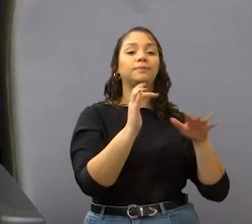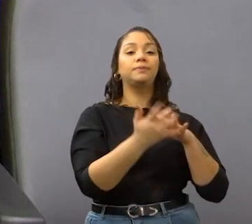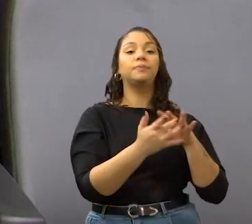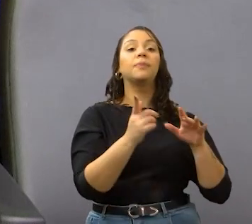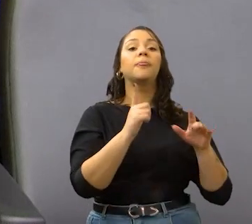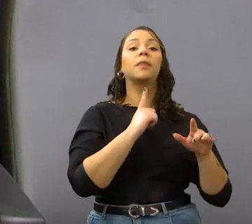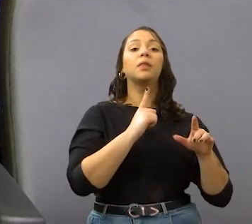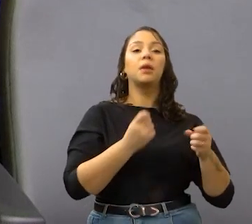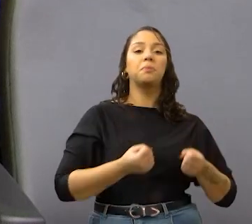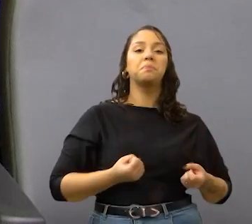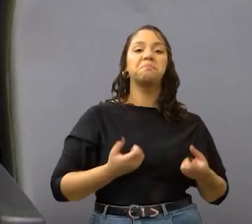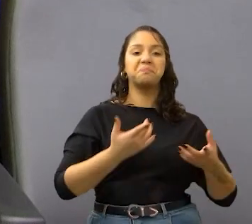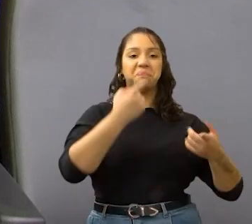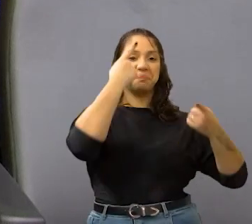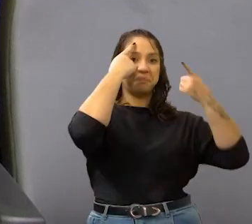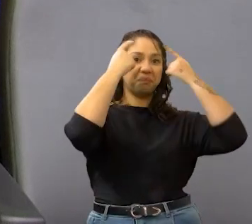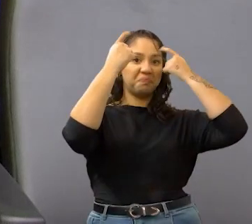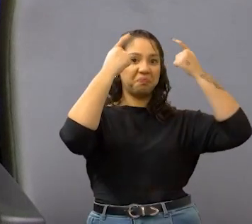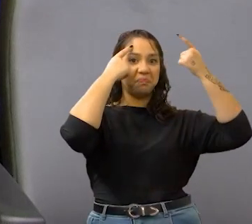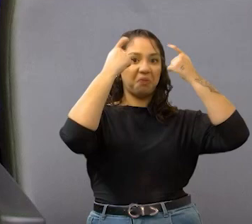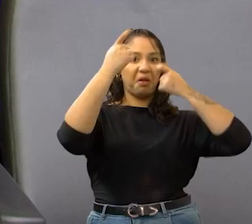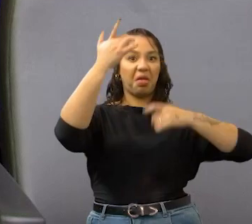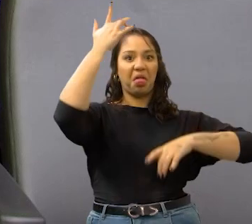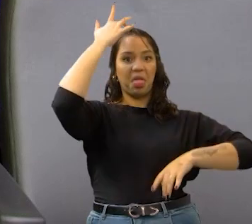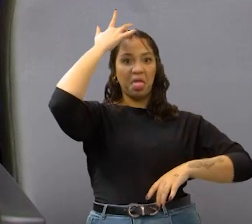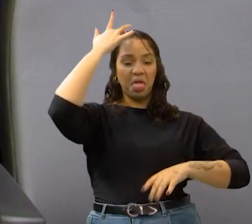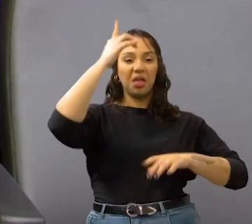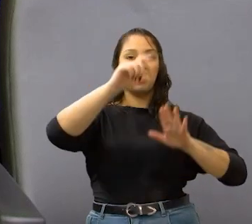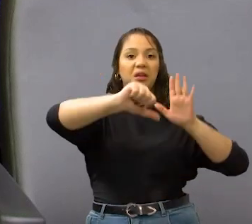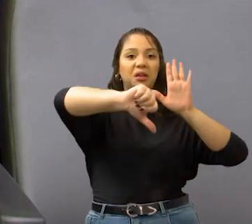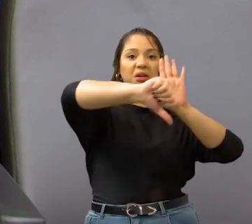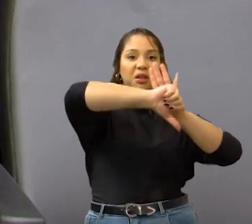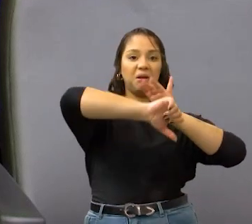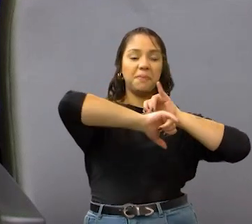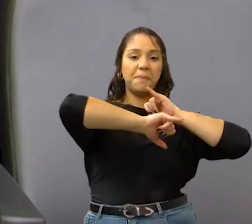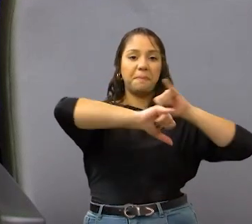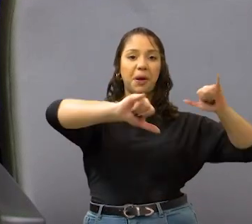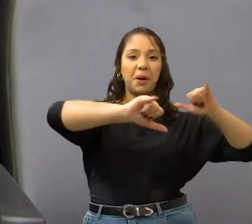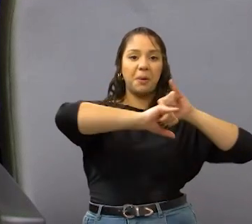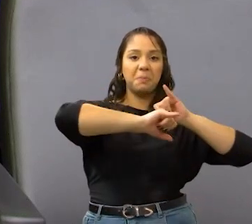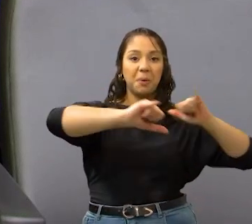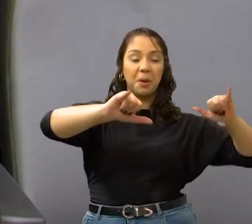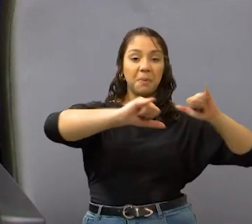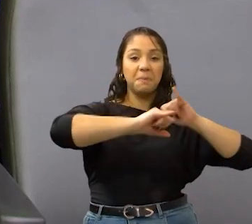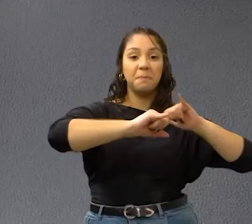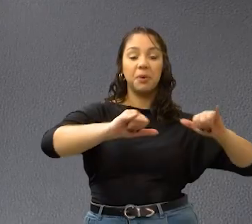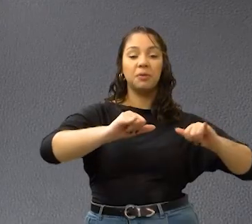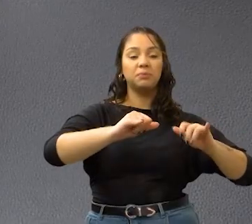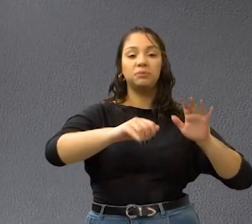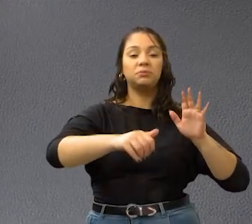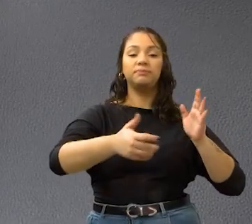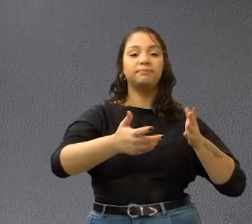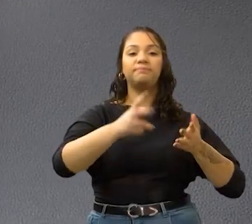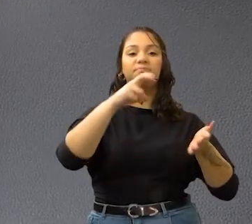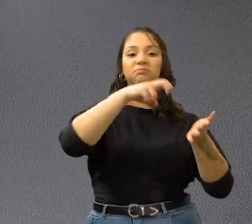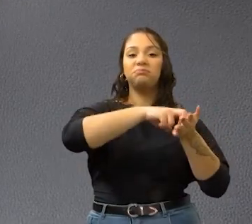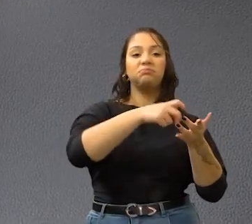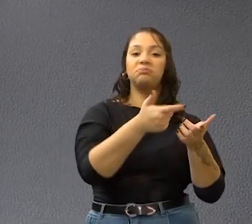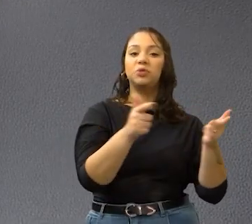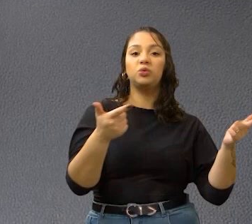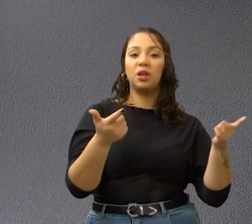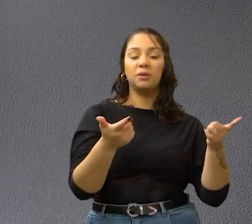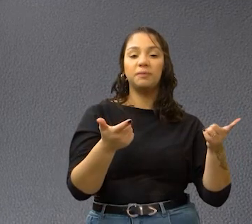desses meios para fazer essas ideias absurdas e criminosas se propagarem, né, e sem nenhum tipo de